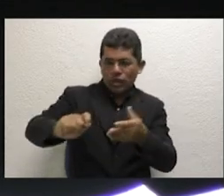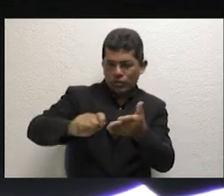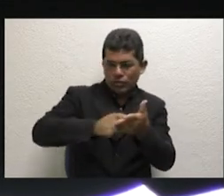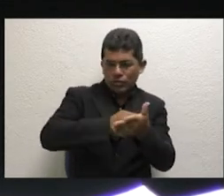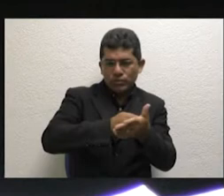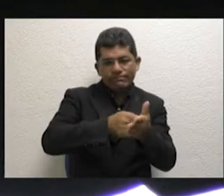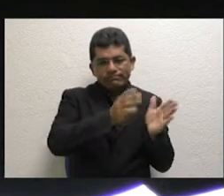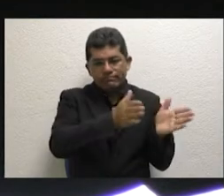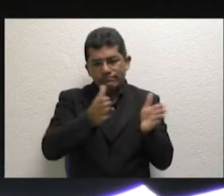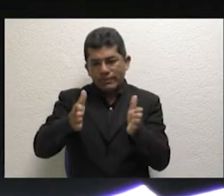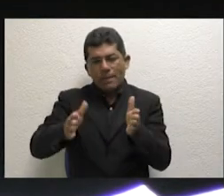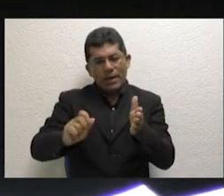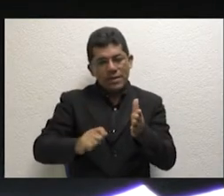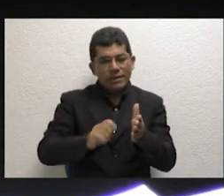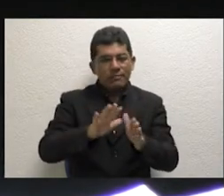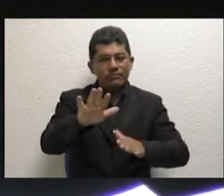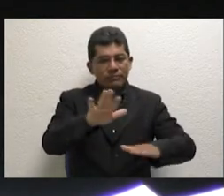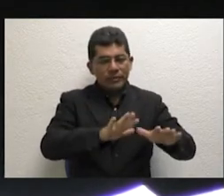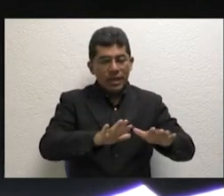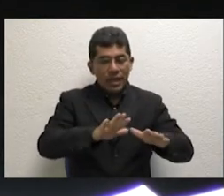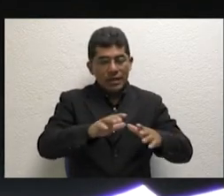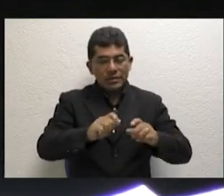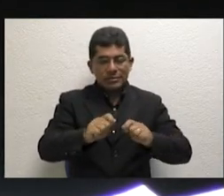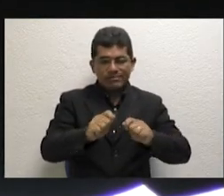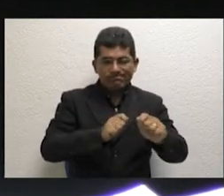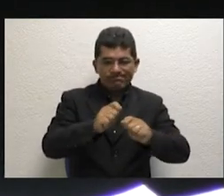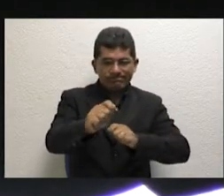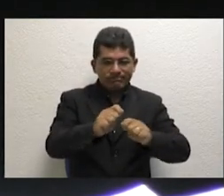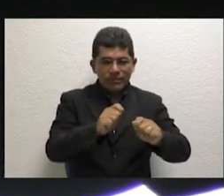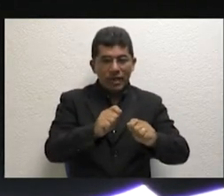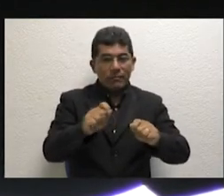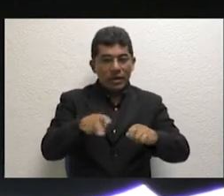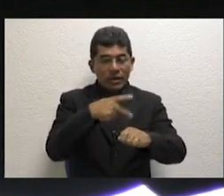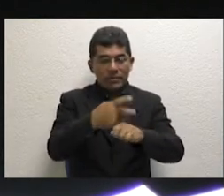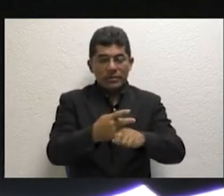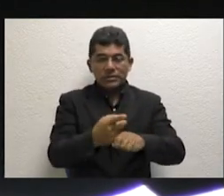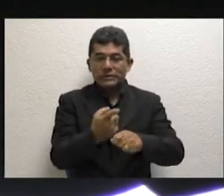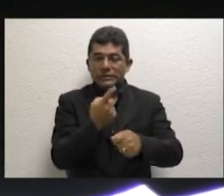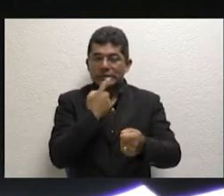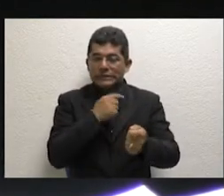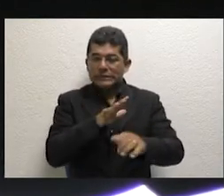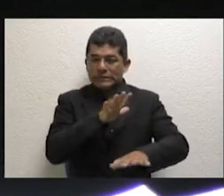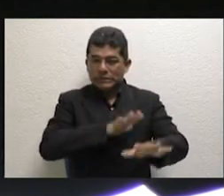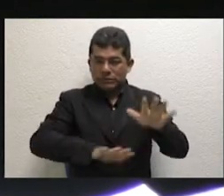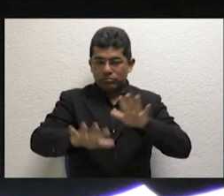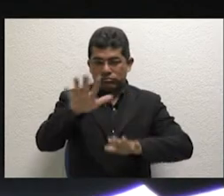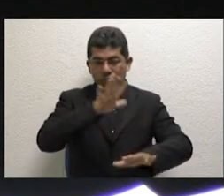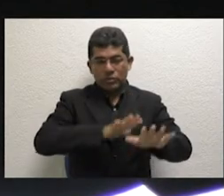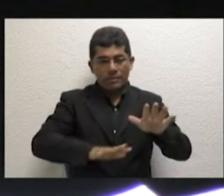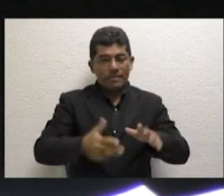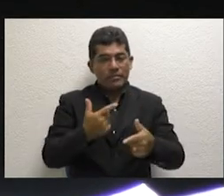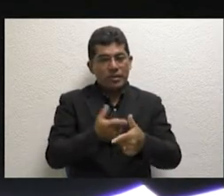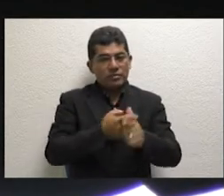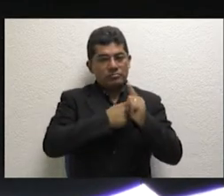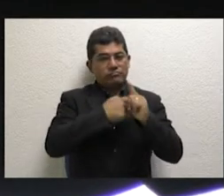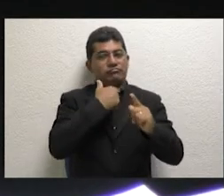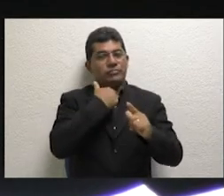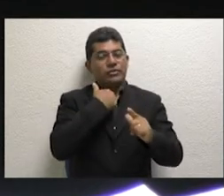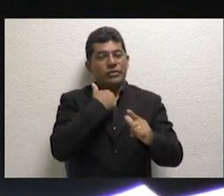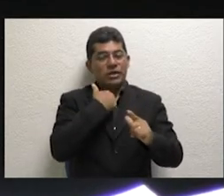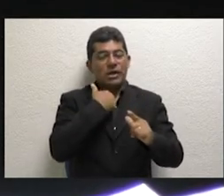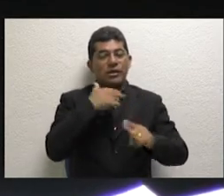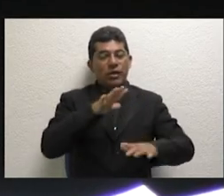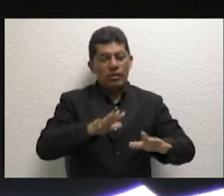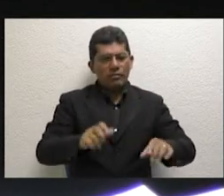para que ele saia da linha vermelha portanto da linha de improbidade administrativa através